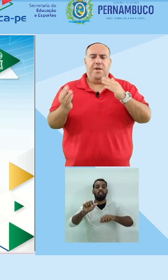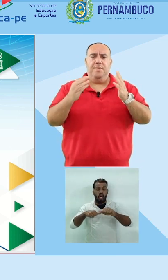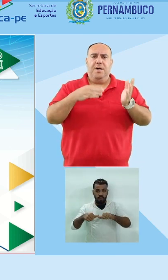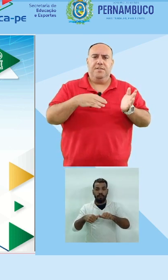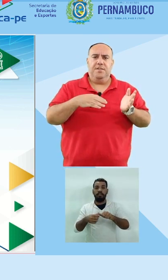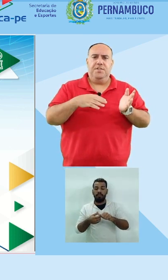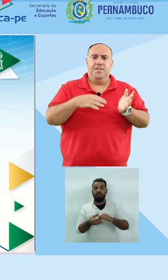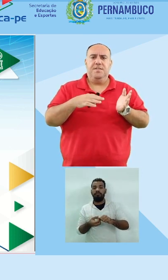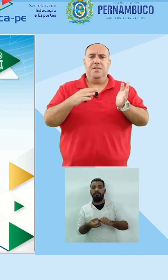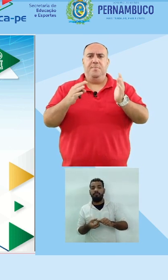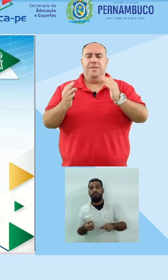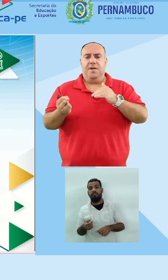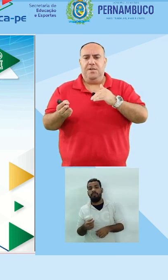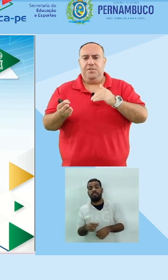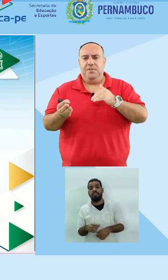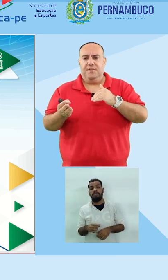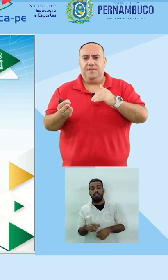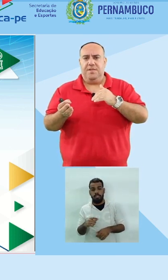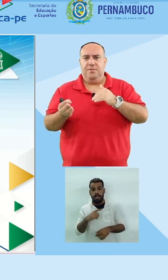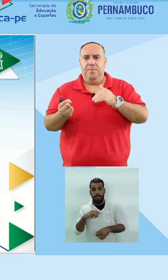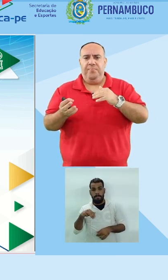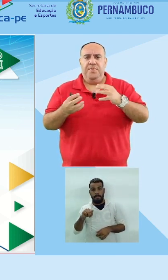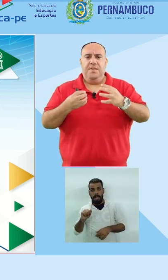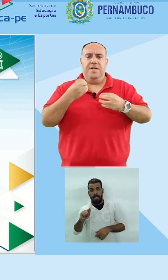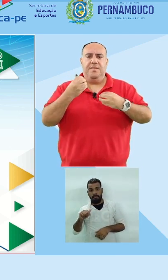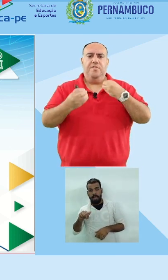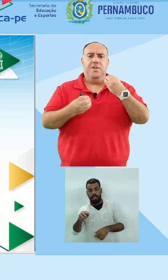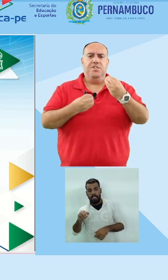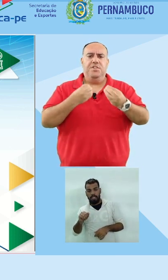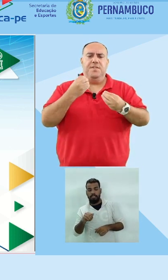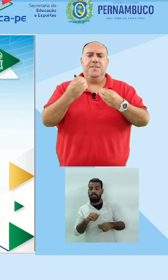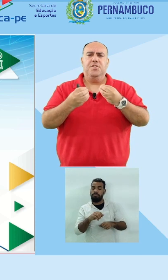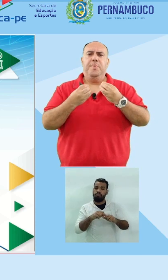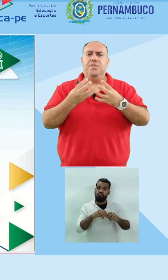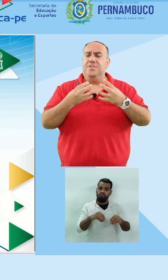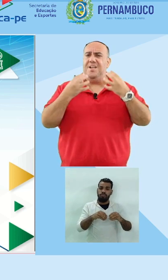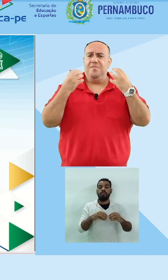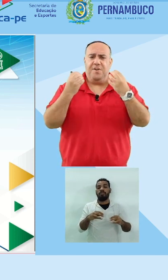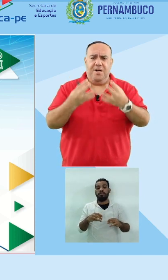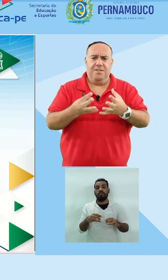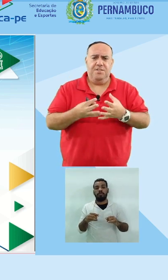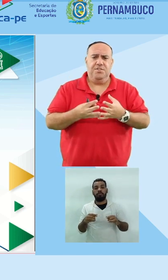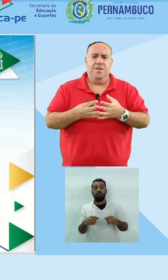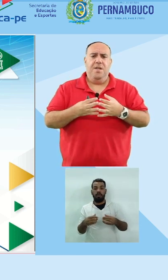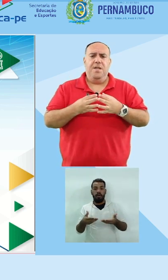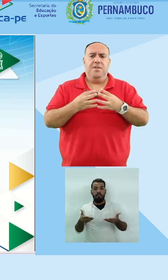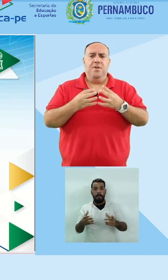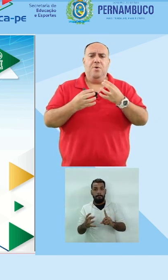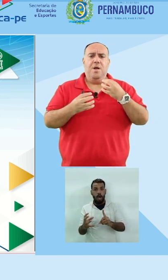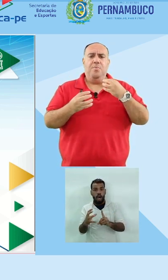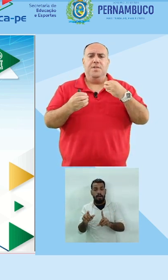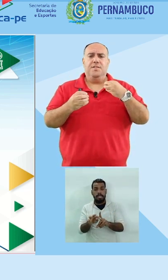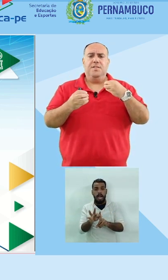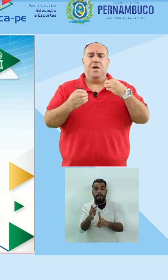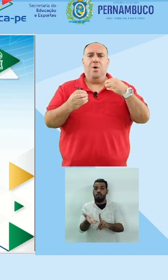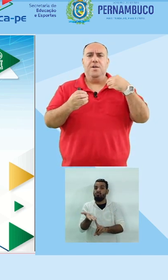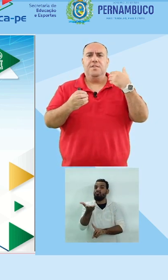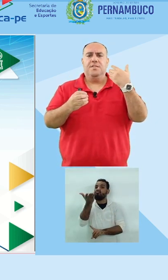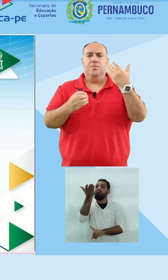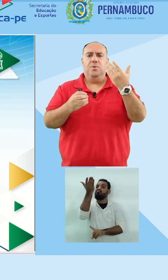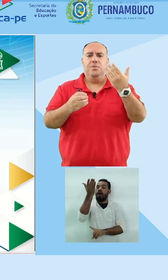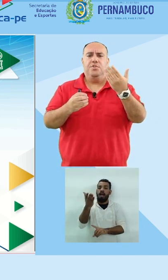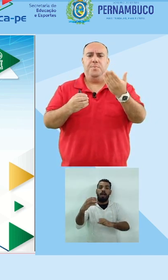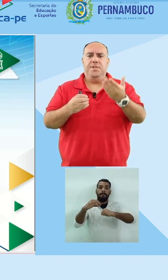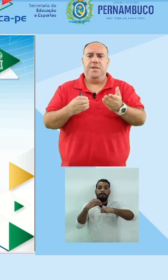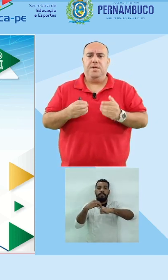rochas magmáticas e sedimentares, tá certo? E através de intensas pressões elevadas é que ocorre a mudança da